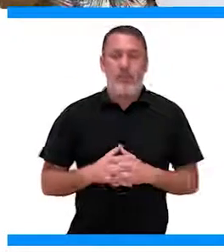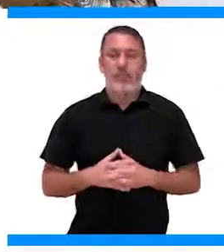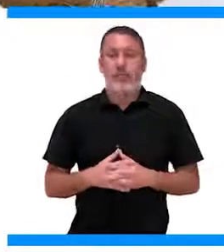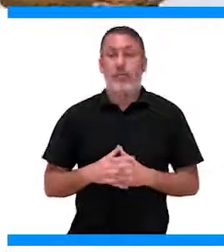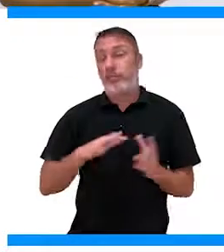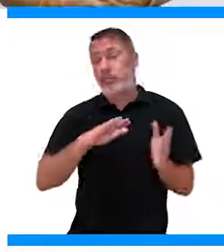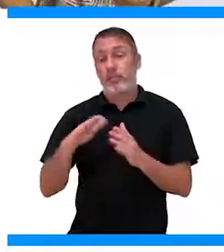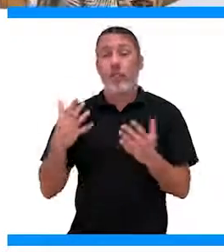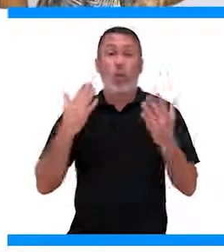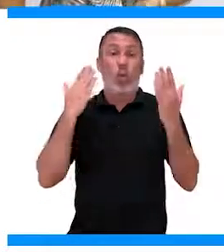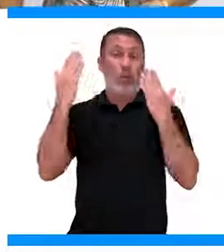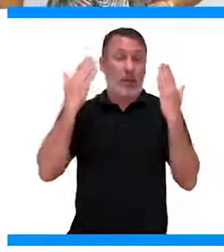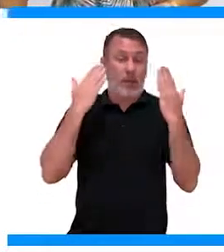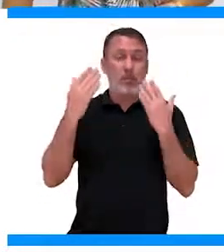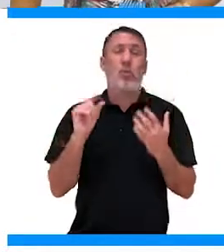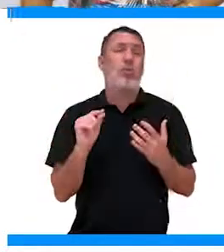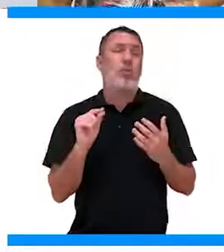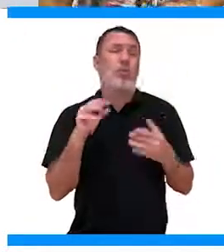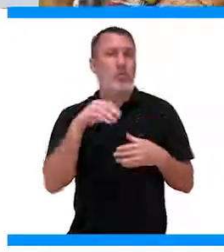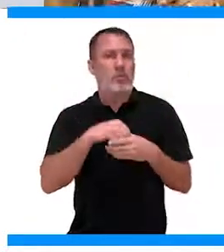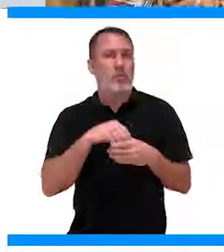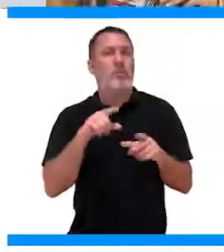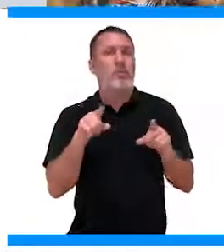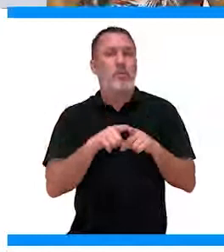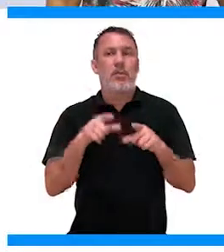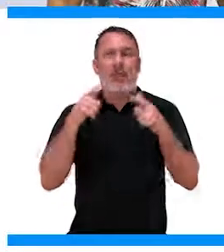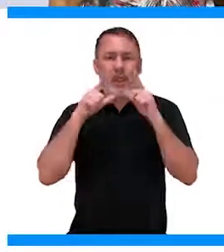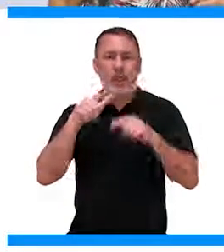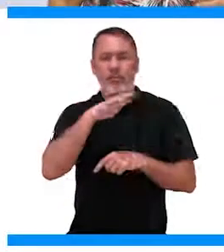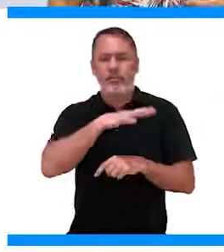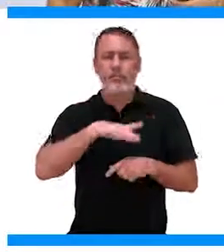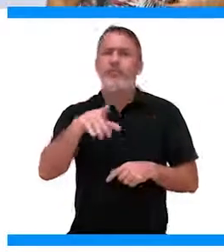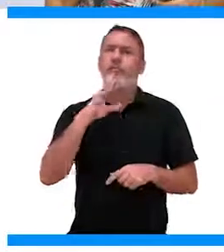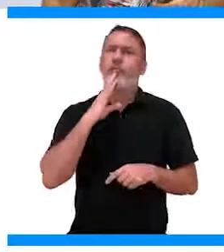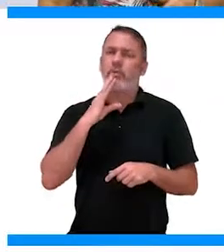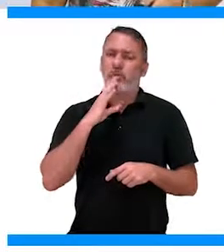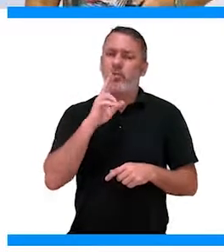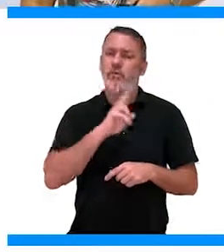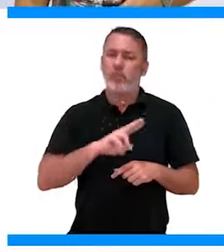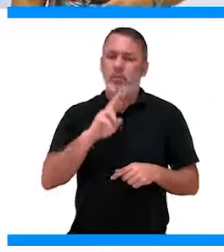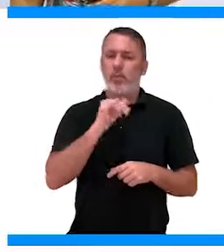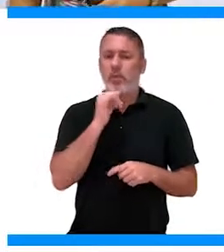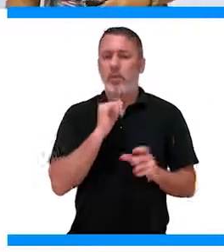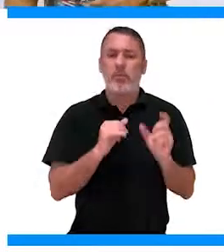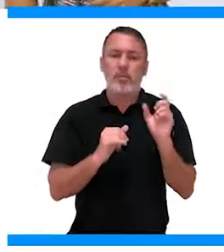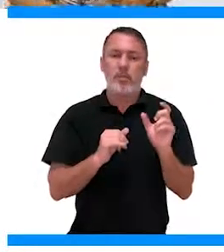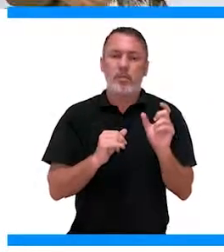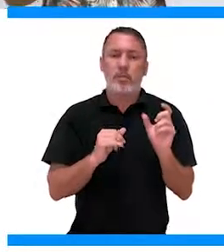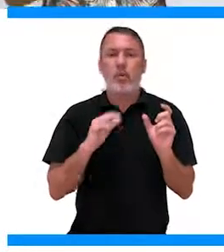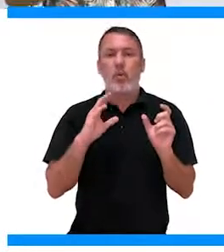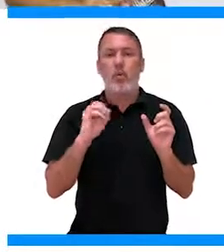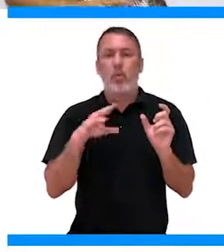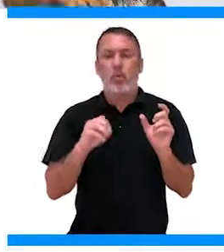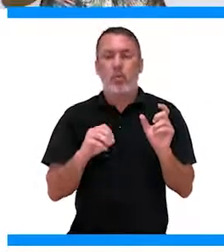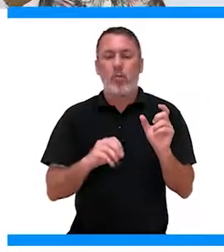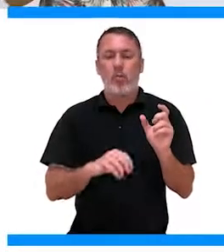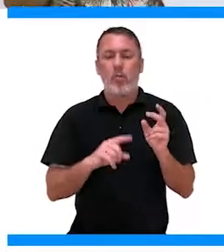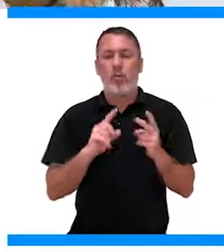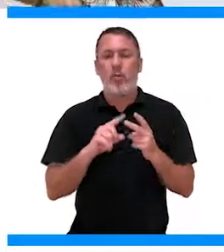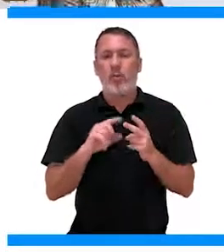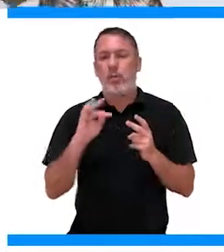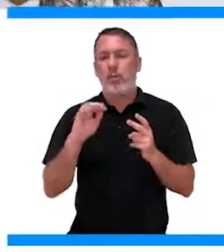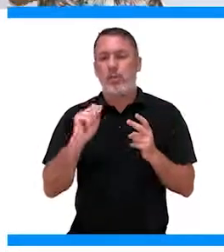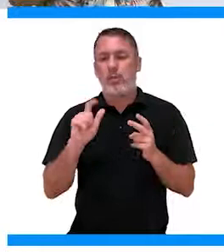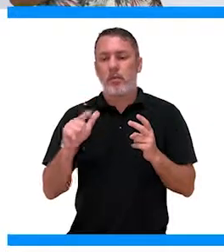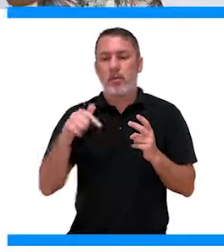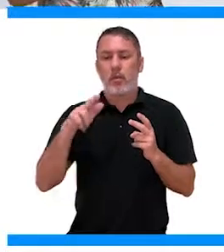troca. A comparação é uma figura de linguagem muito conhecida, né? A gente usa palavras como,